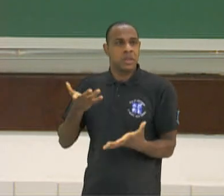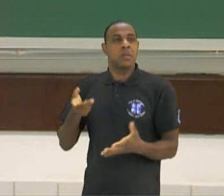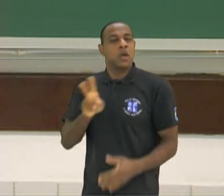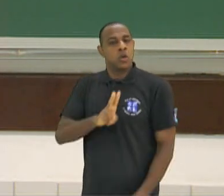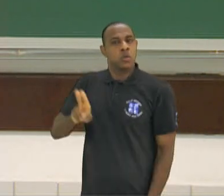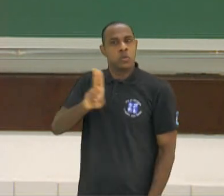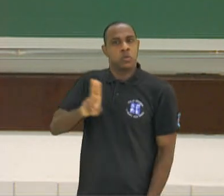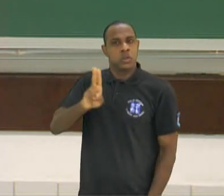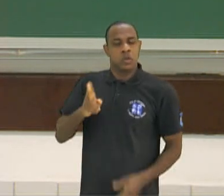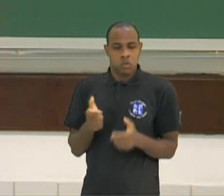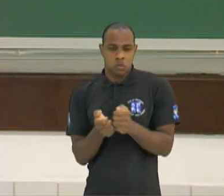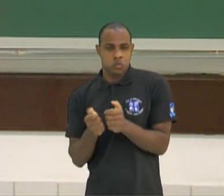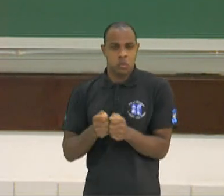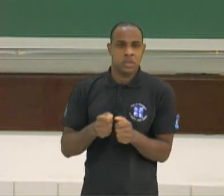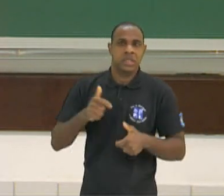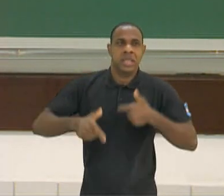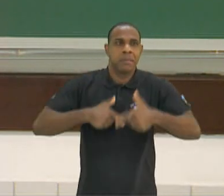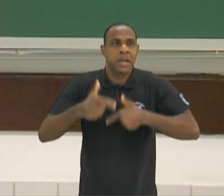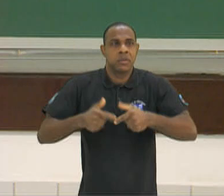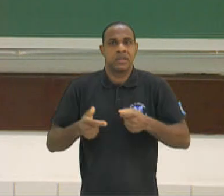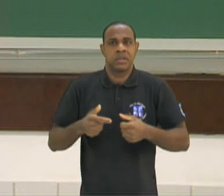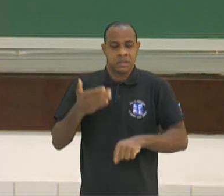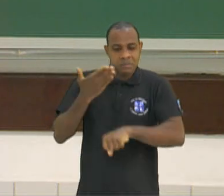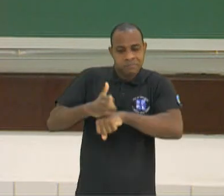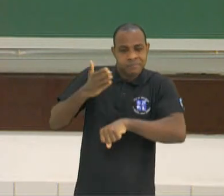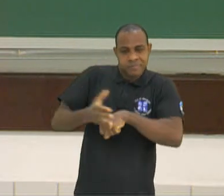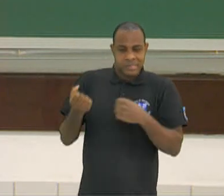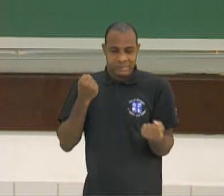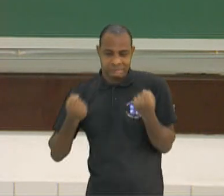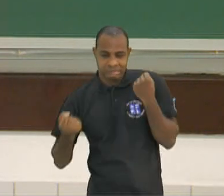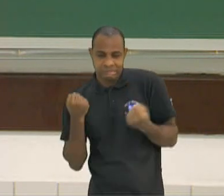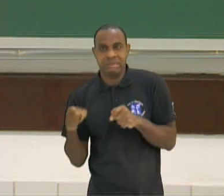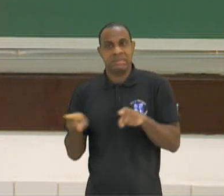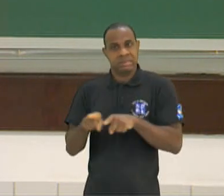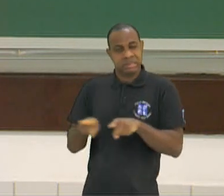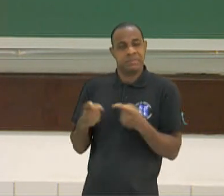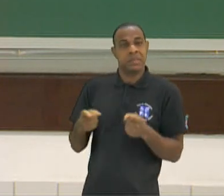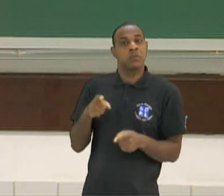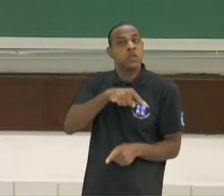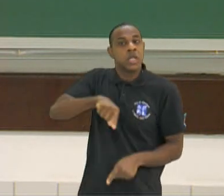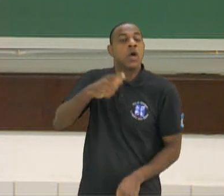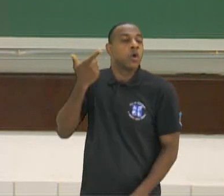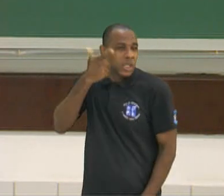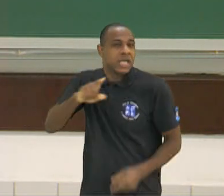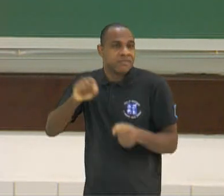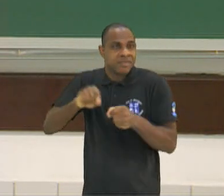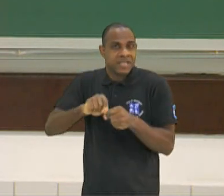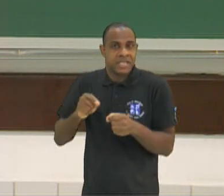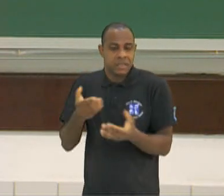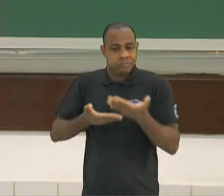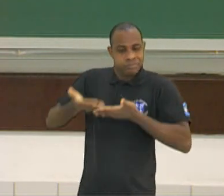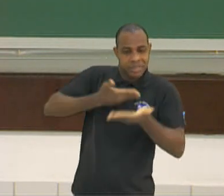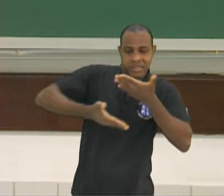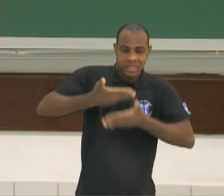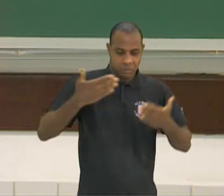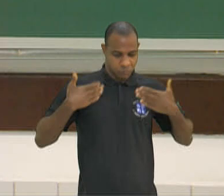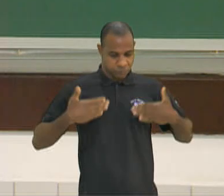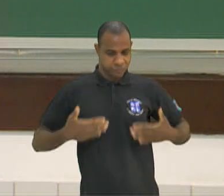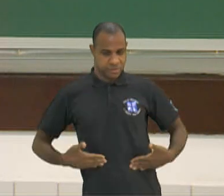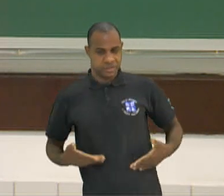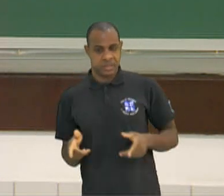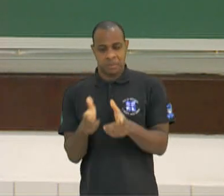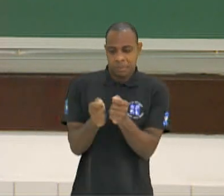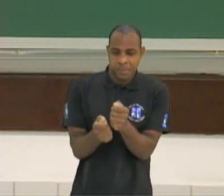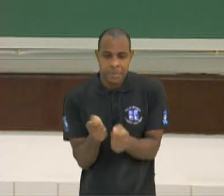ou um Exer Game que trabalha com atividades físicas. Por quê? Porque aí você consegue fazer tanto a interação física com